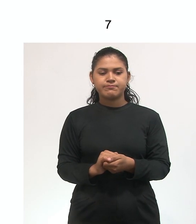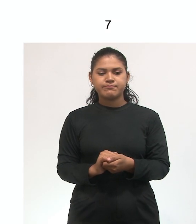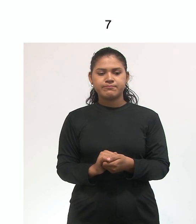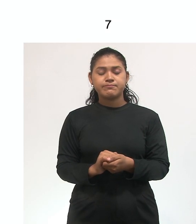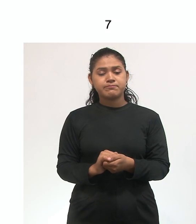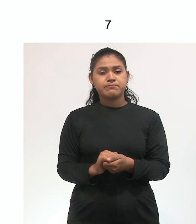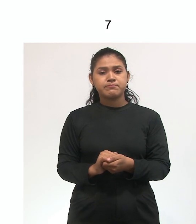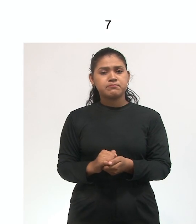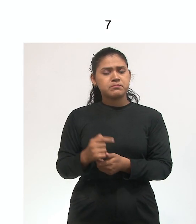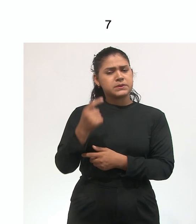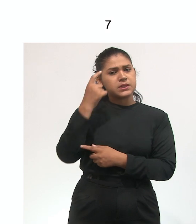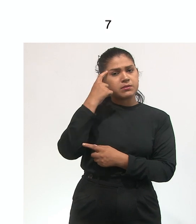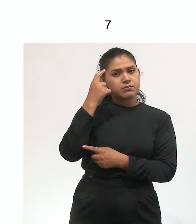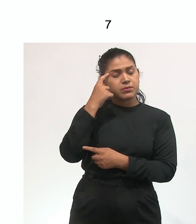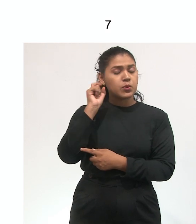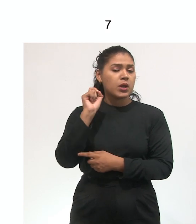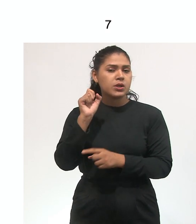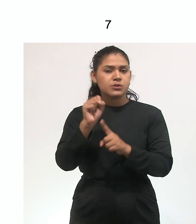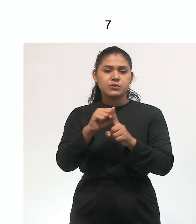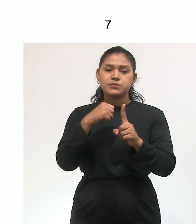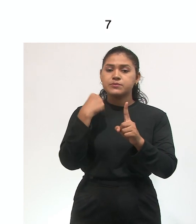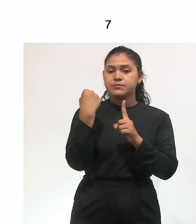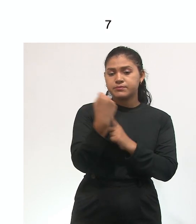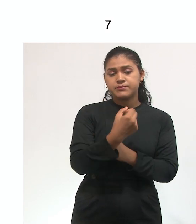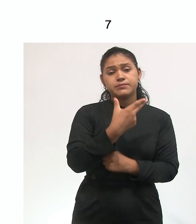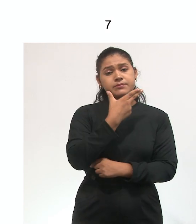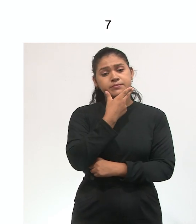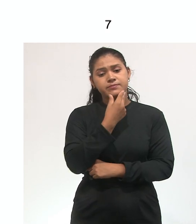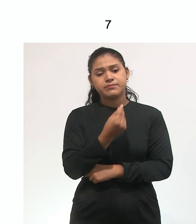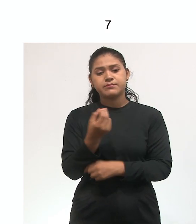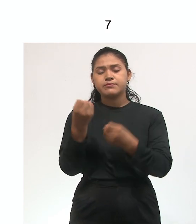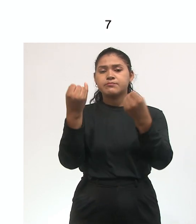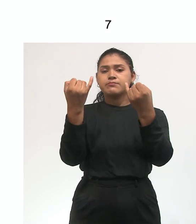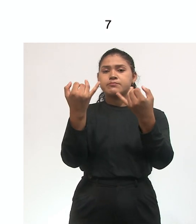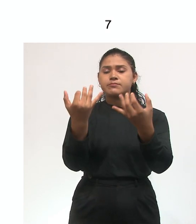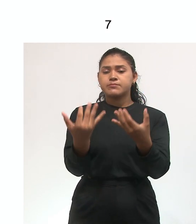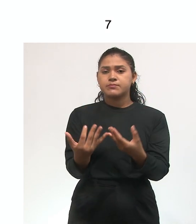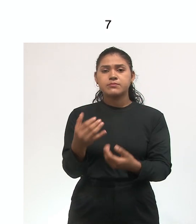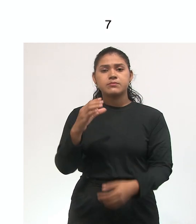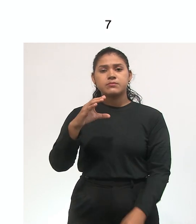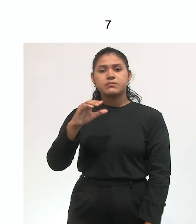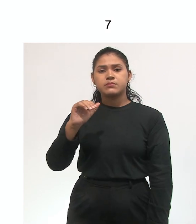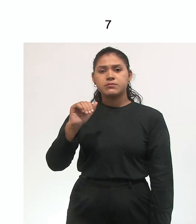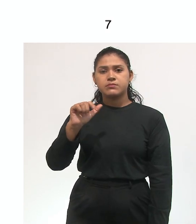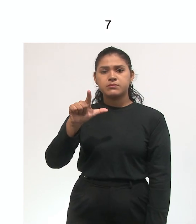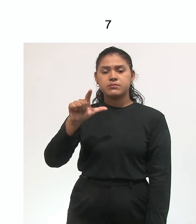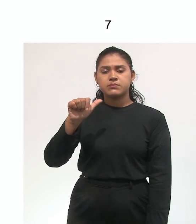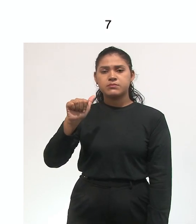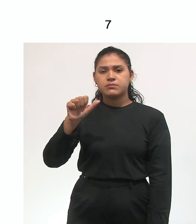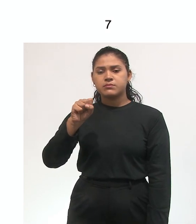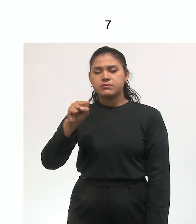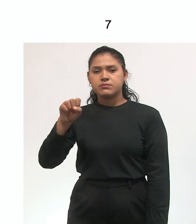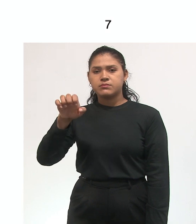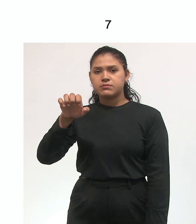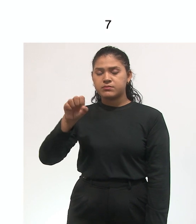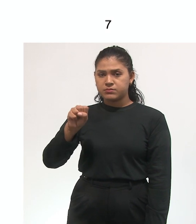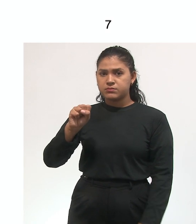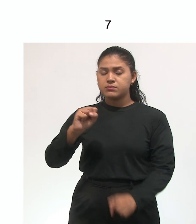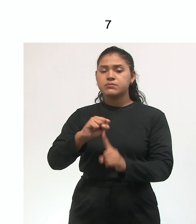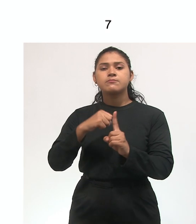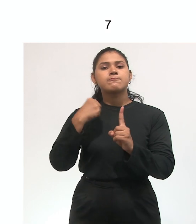E aí o pensamento sociológico de Max Weber, essas classes sociais,